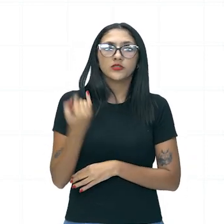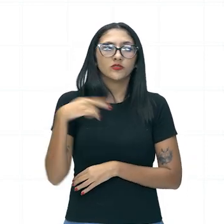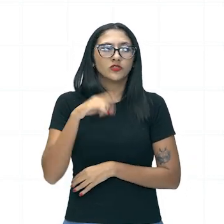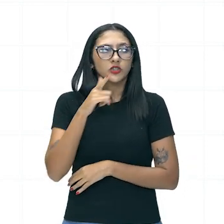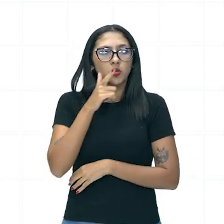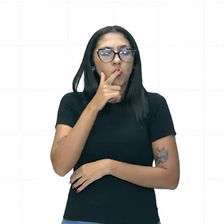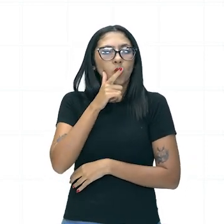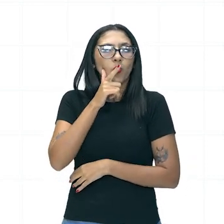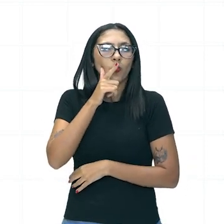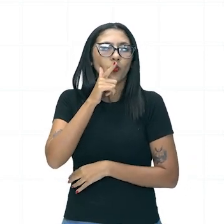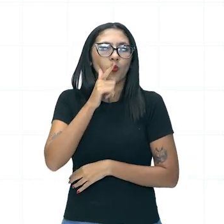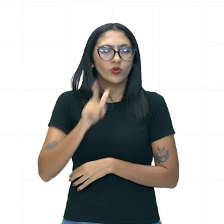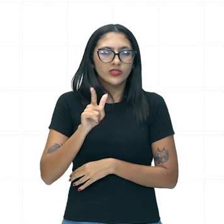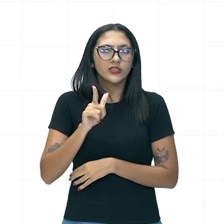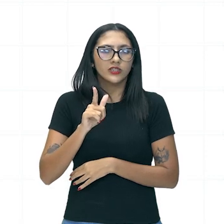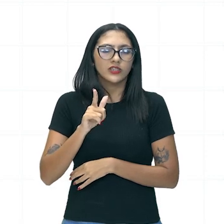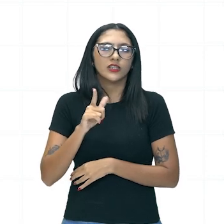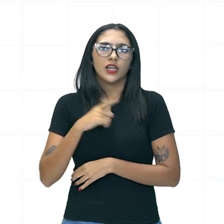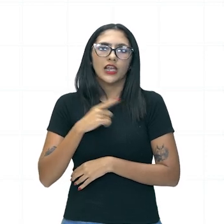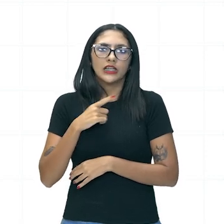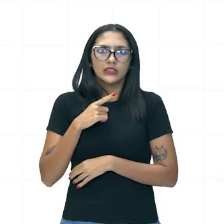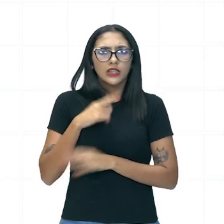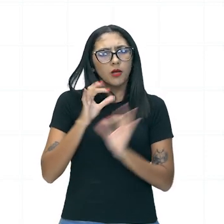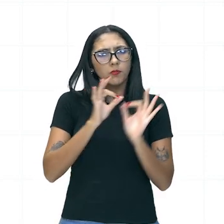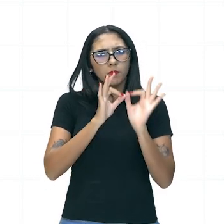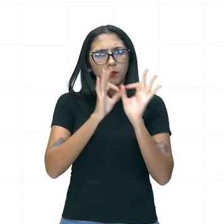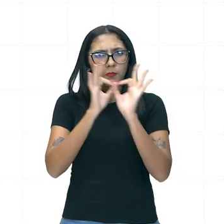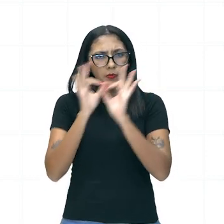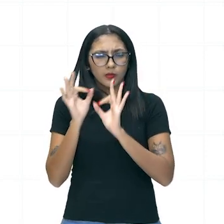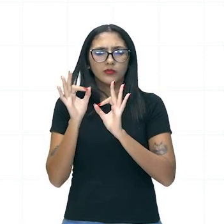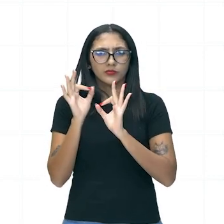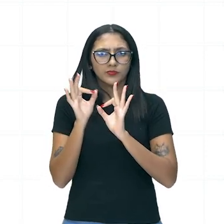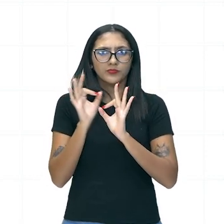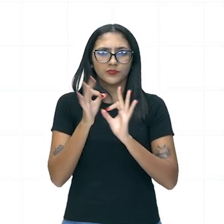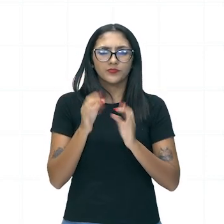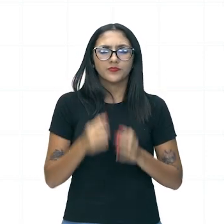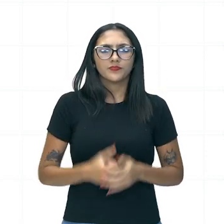conseguirem acompanhar essa partida.